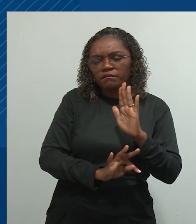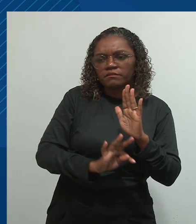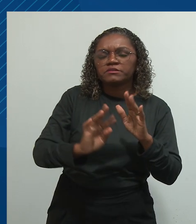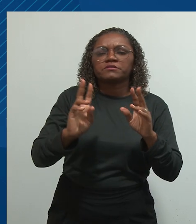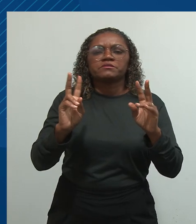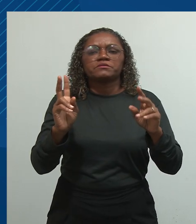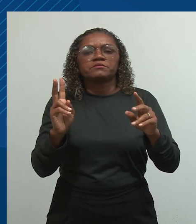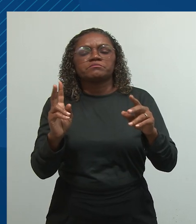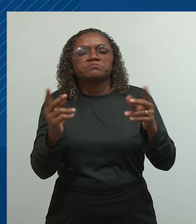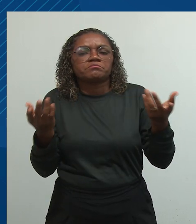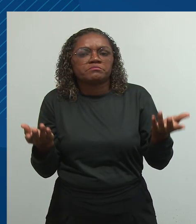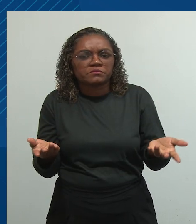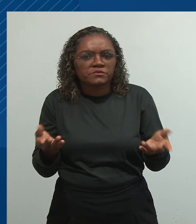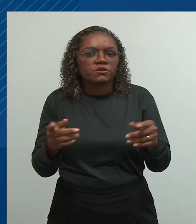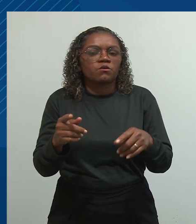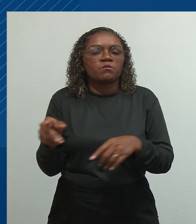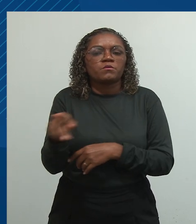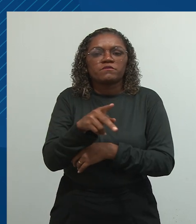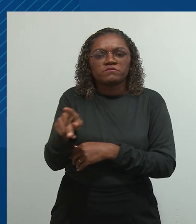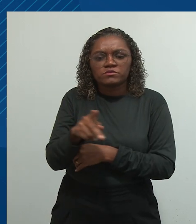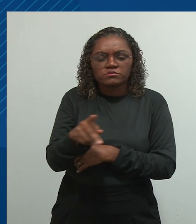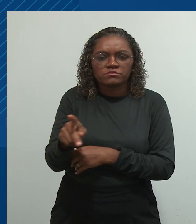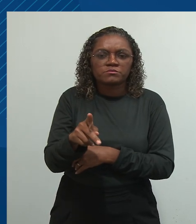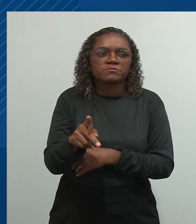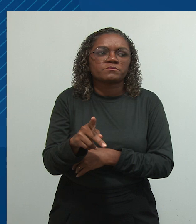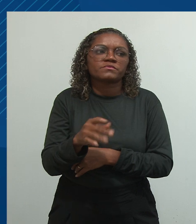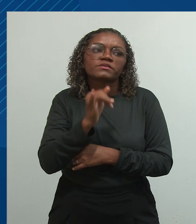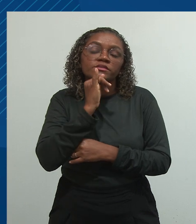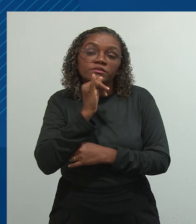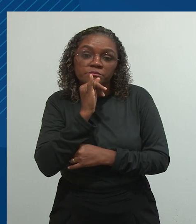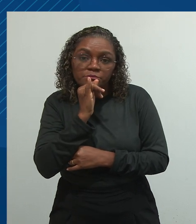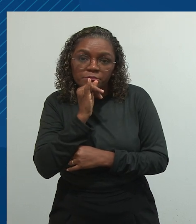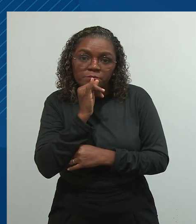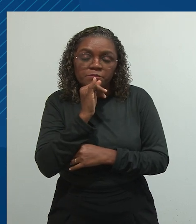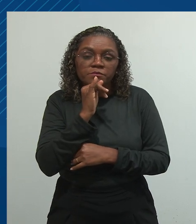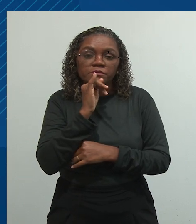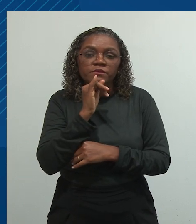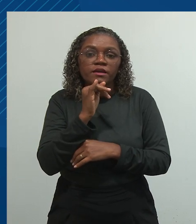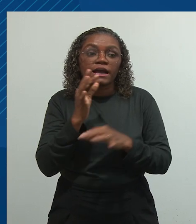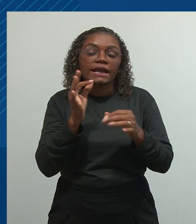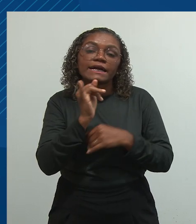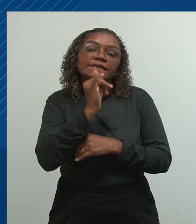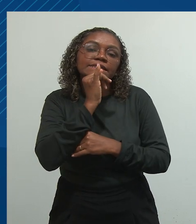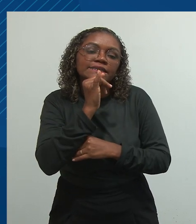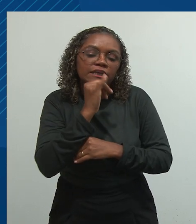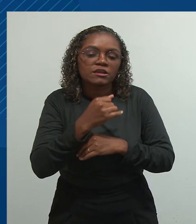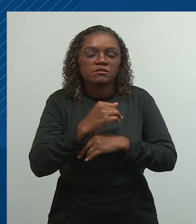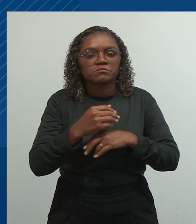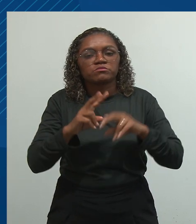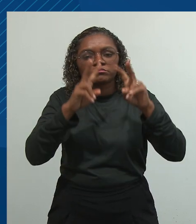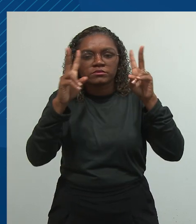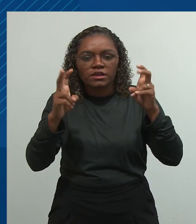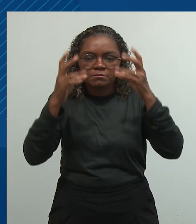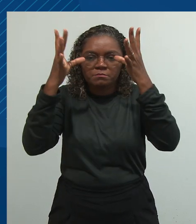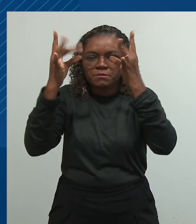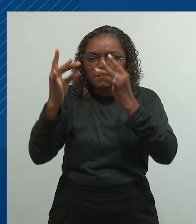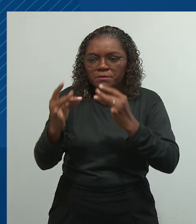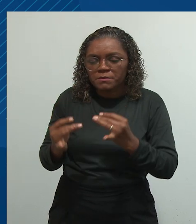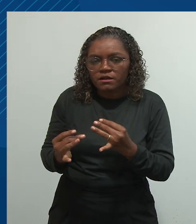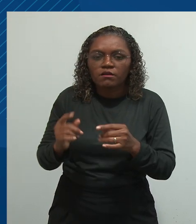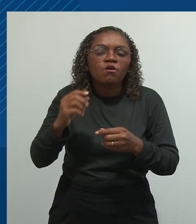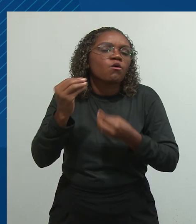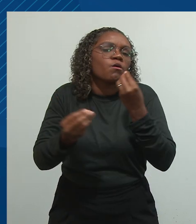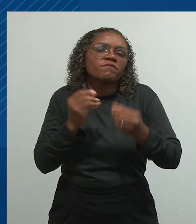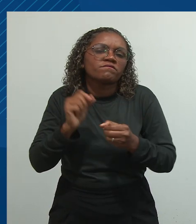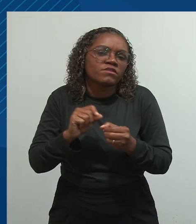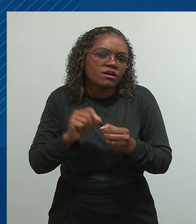né? Aí o professor ia dizer aí dar mais alguns exemplos sobre essa questão, né, do descrever. Como descrever,